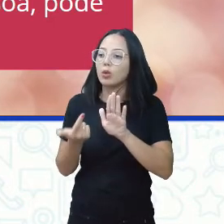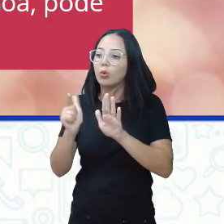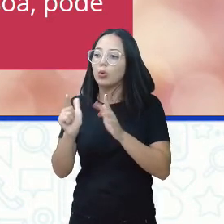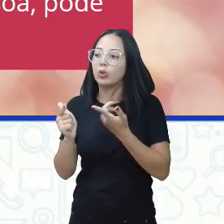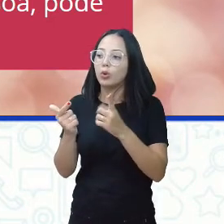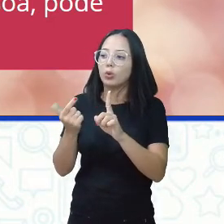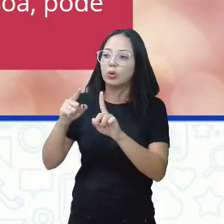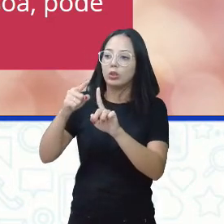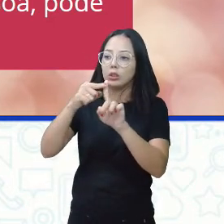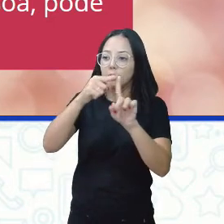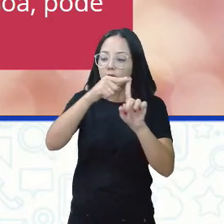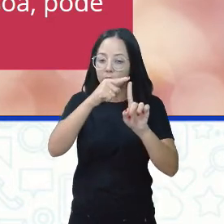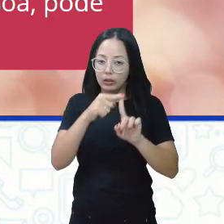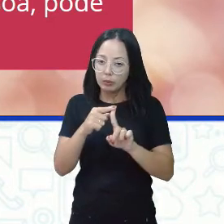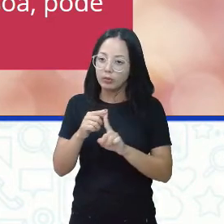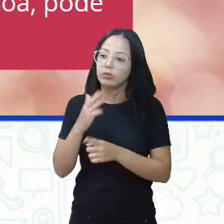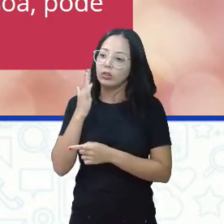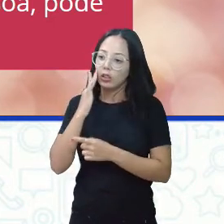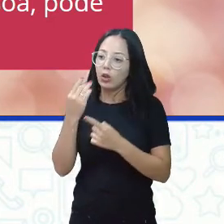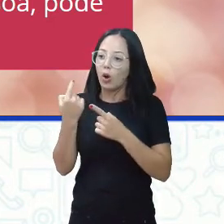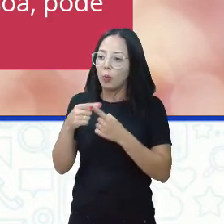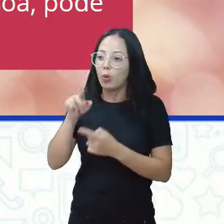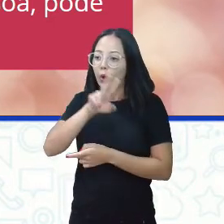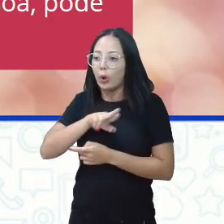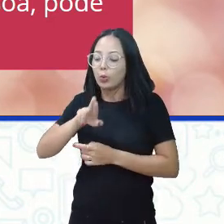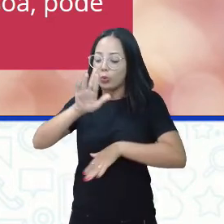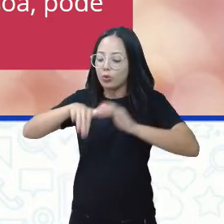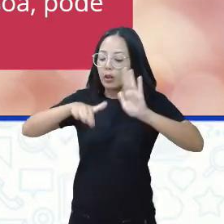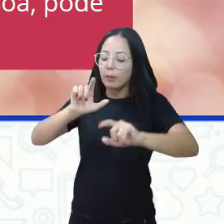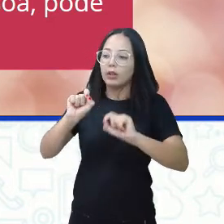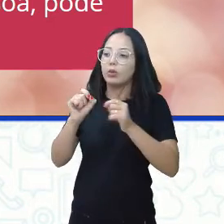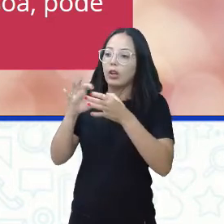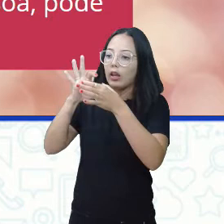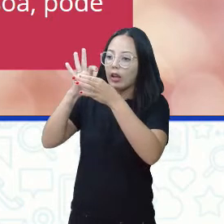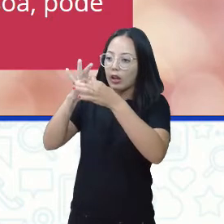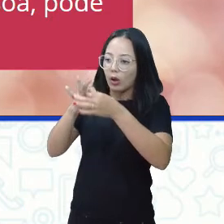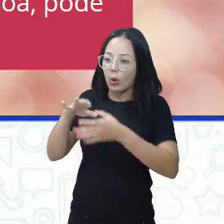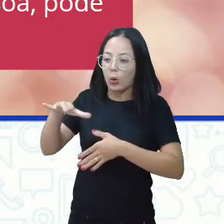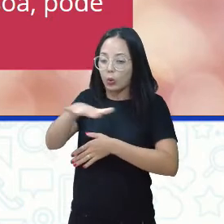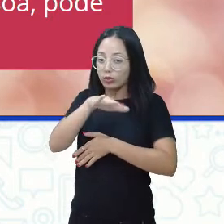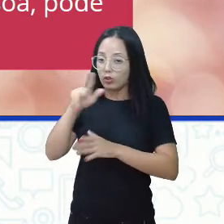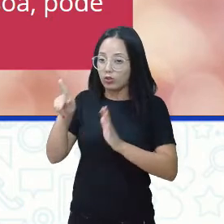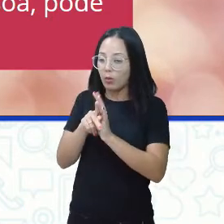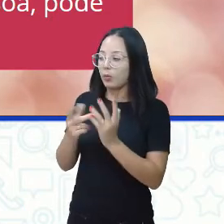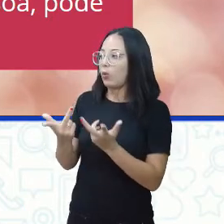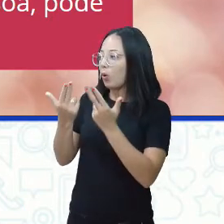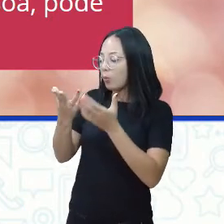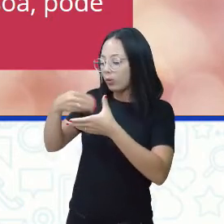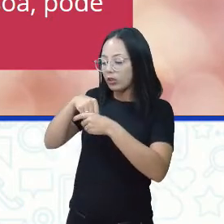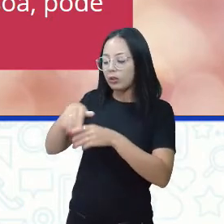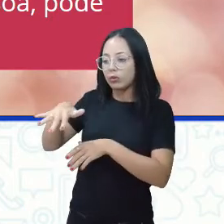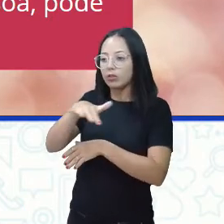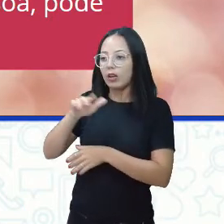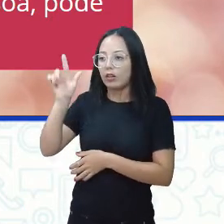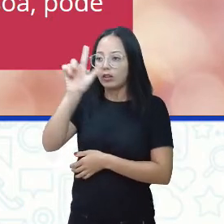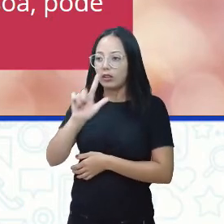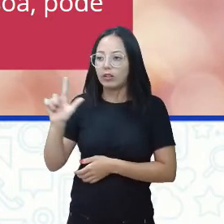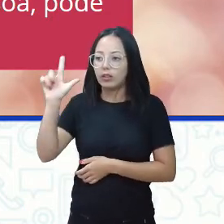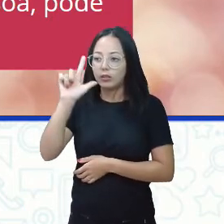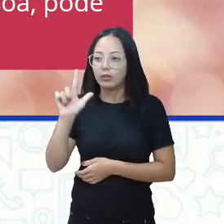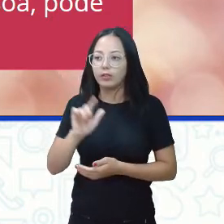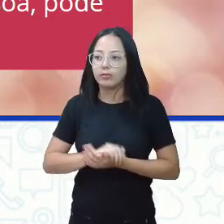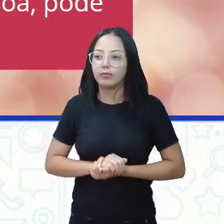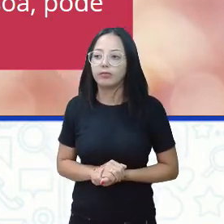não o real. O seu uso depende do contexto, sendo bastante comum na literatura.